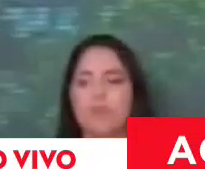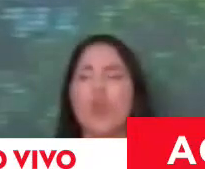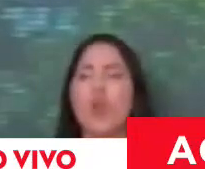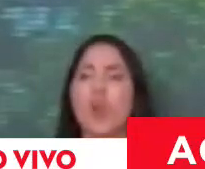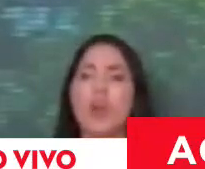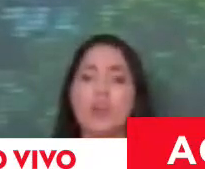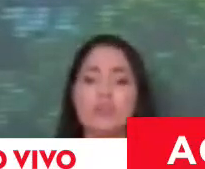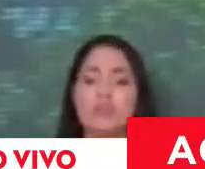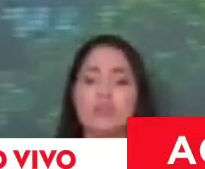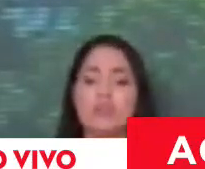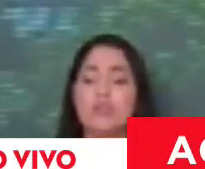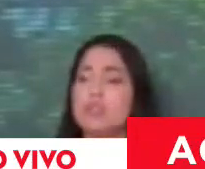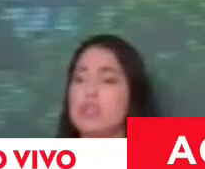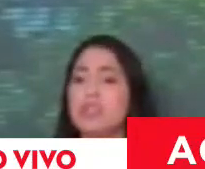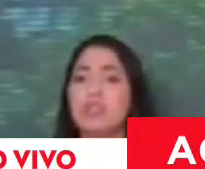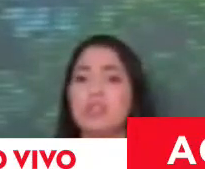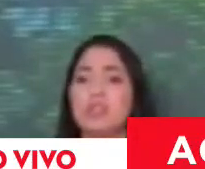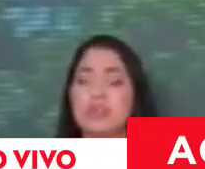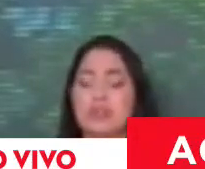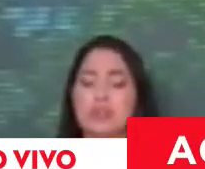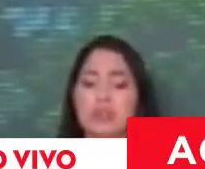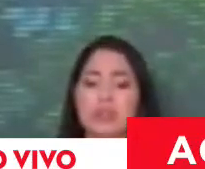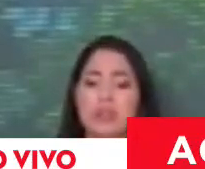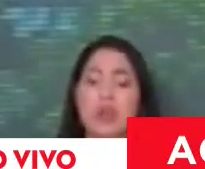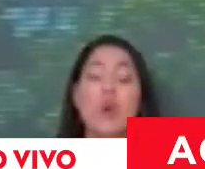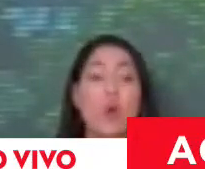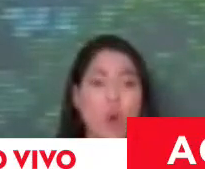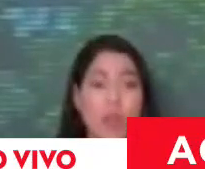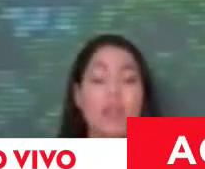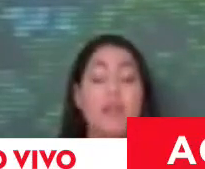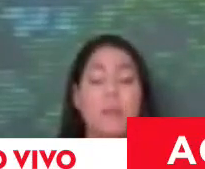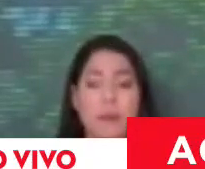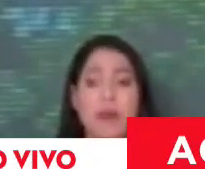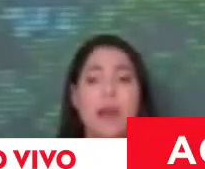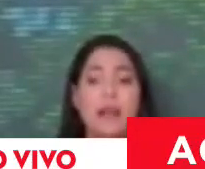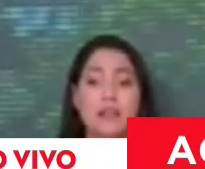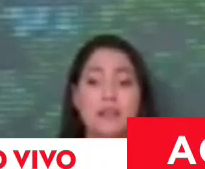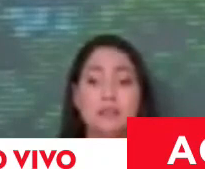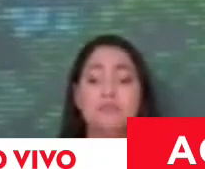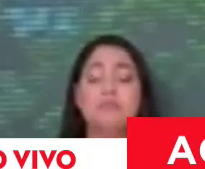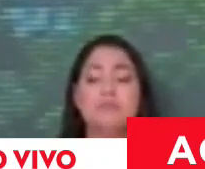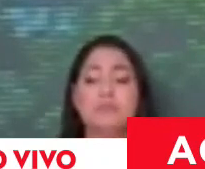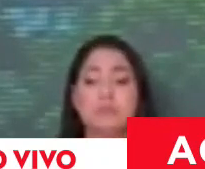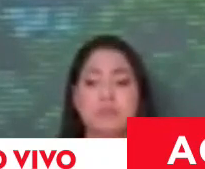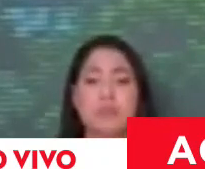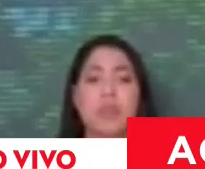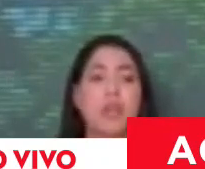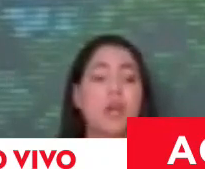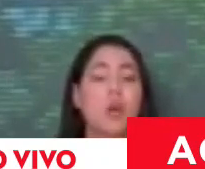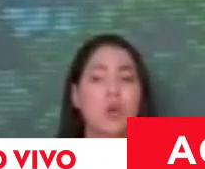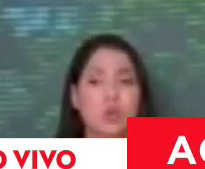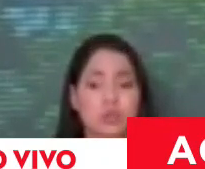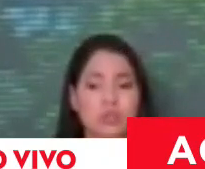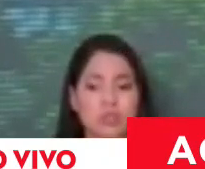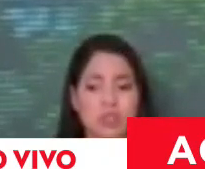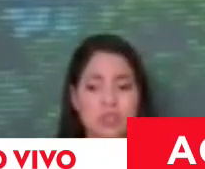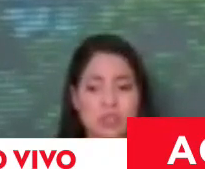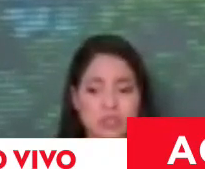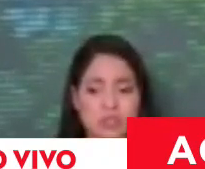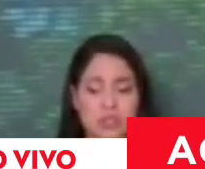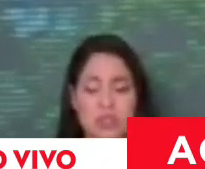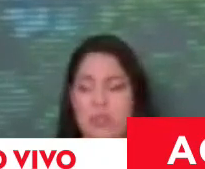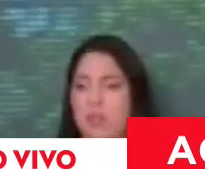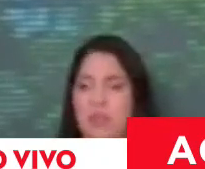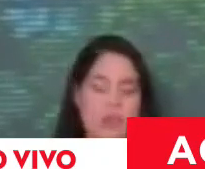ilegais, ferindo não só a democracia, mas a dignidade das pessoas, causando